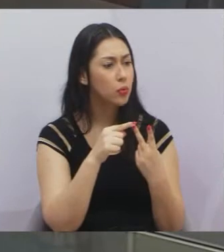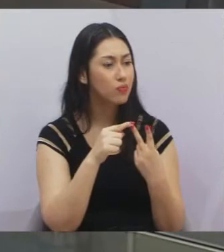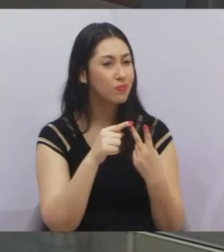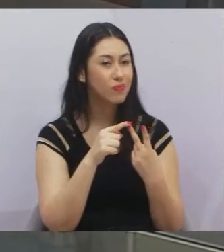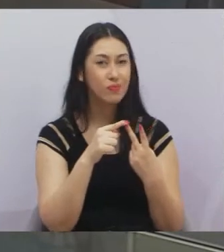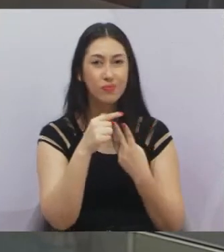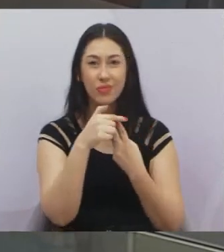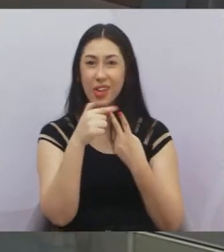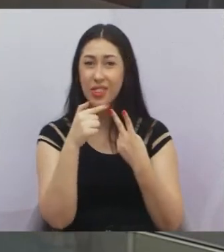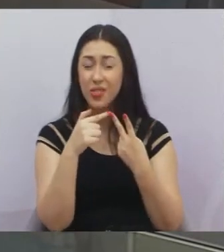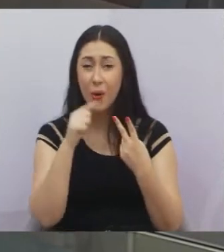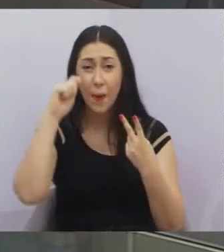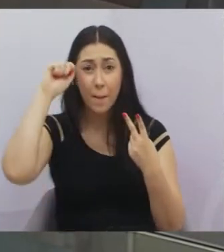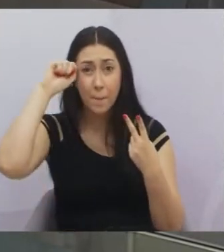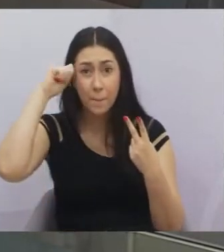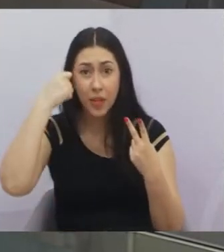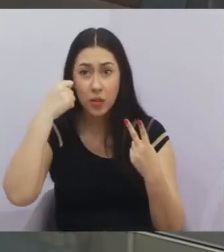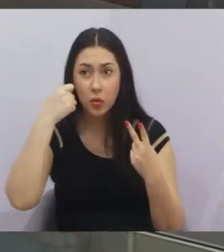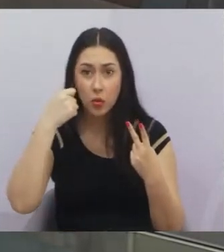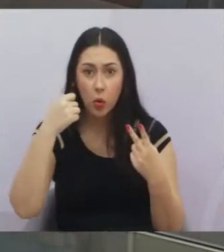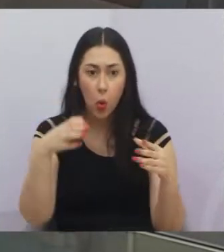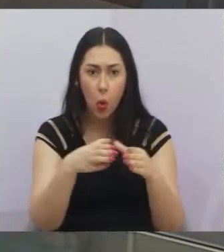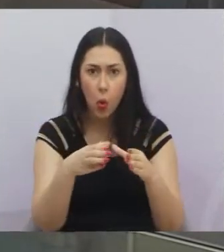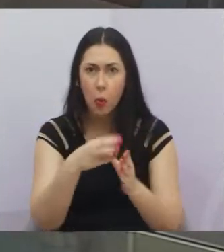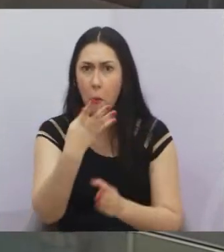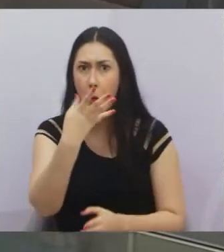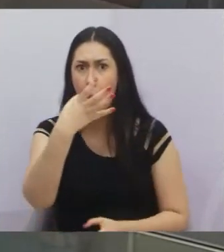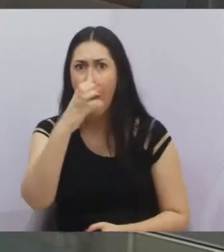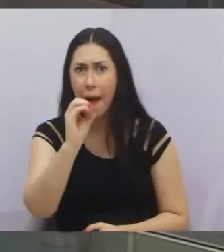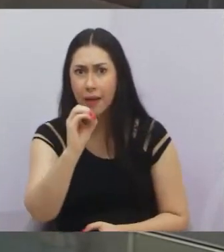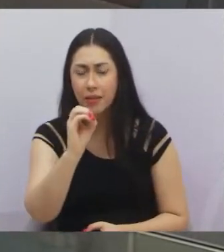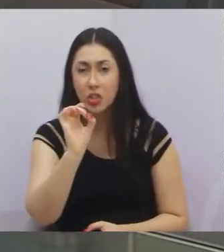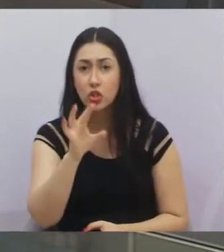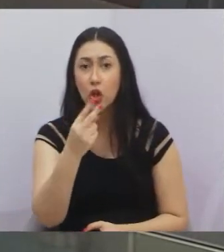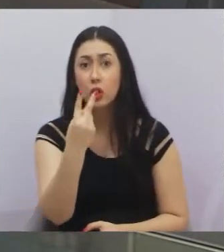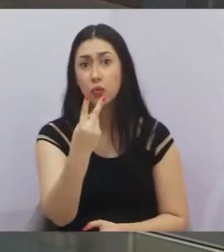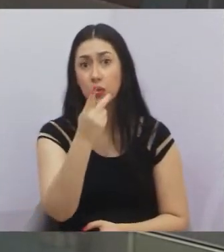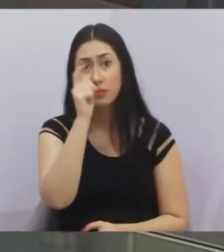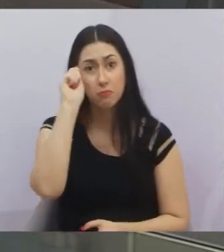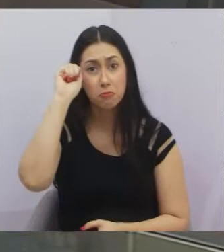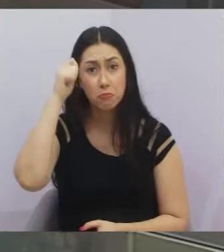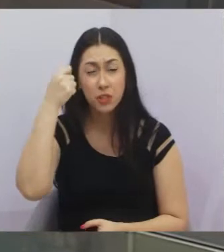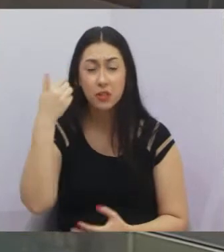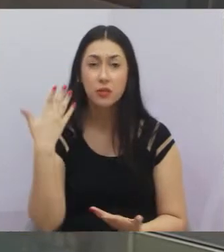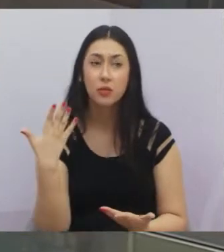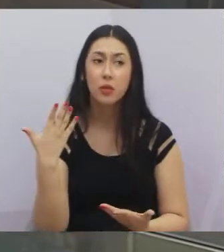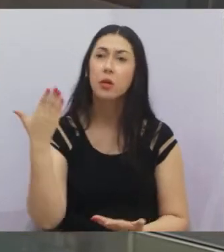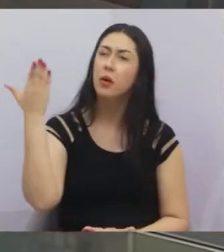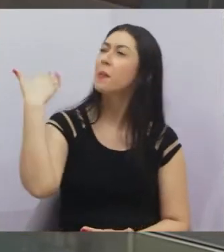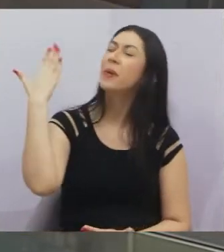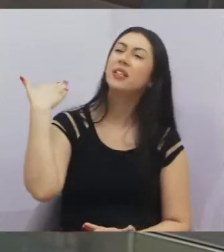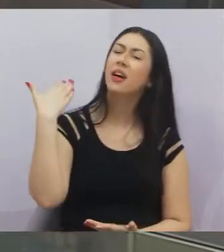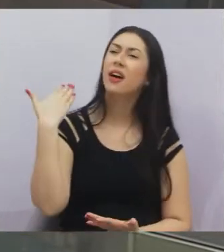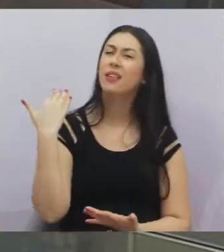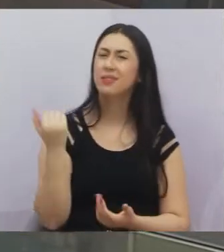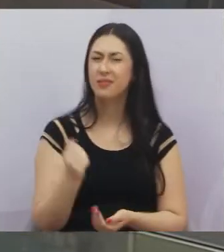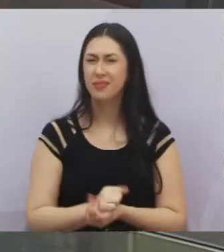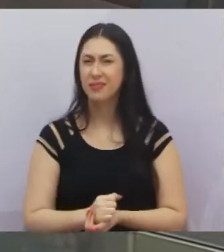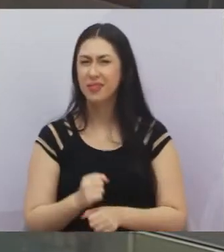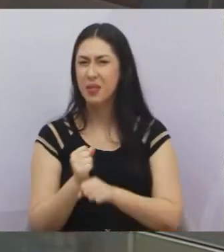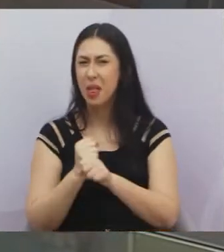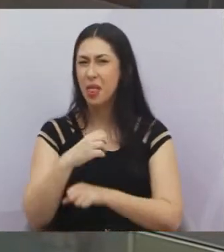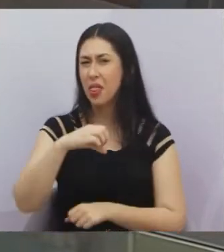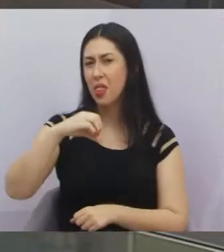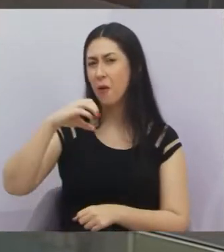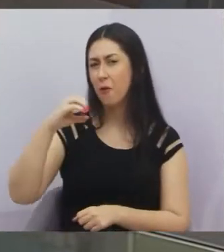2. Tinham quantos? 40, 50 profissionais na época, né? Numa época, anos 90,